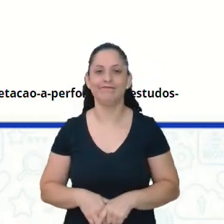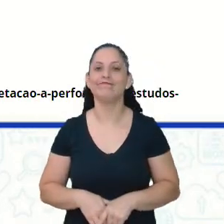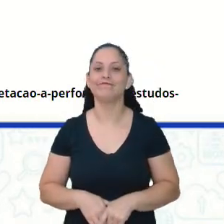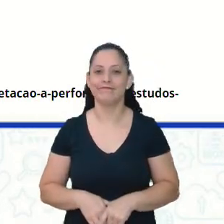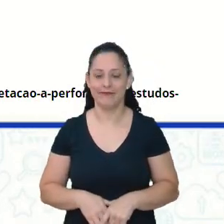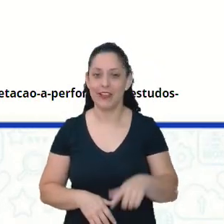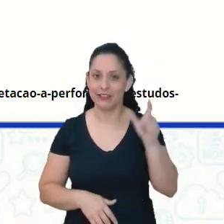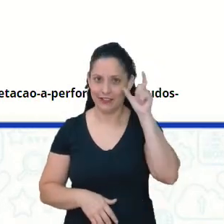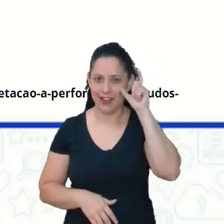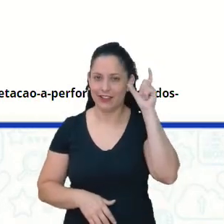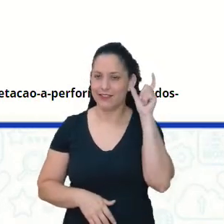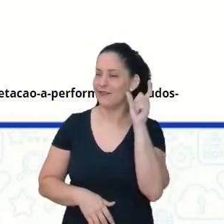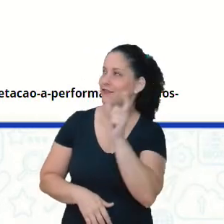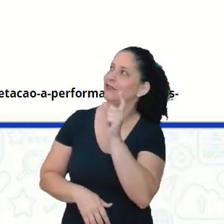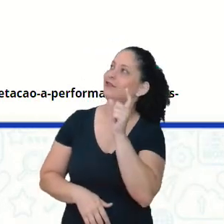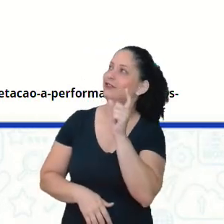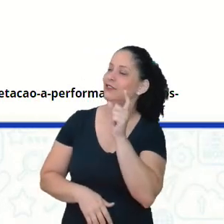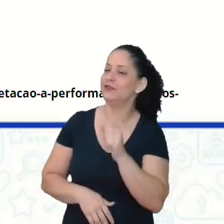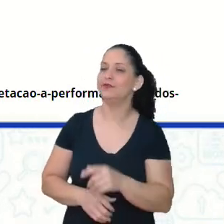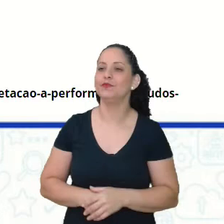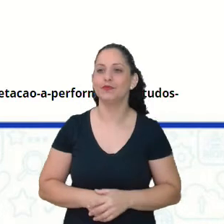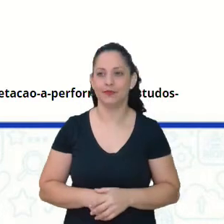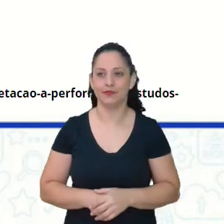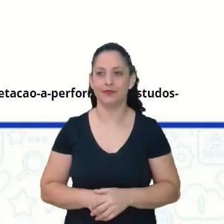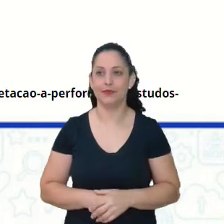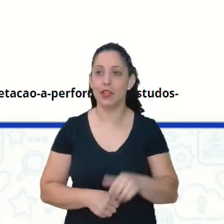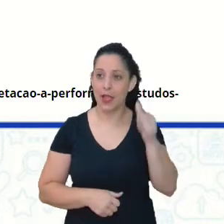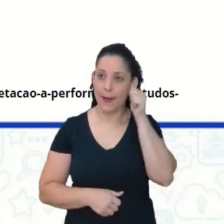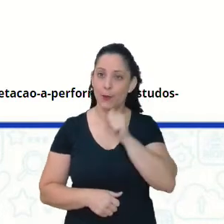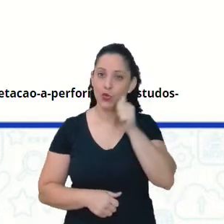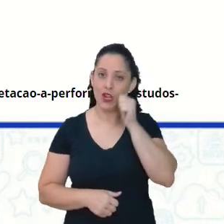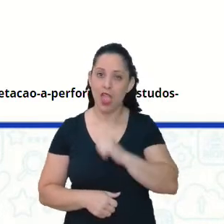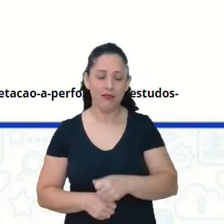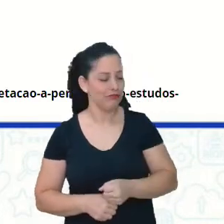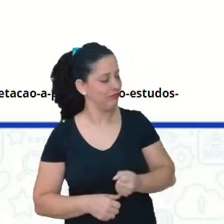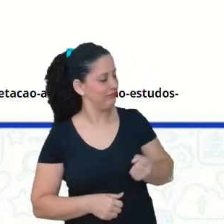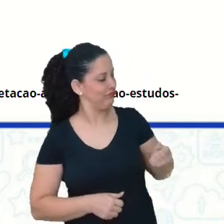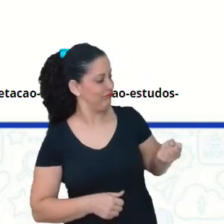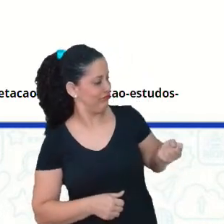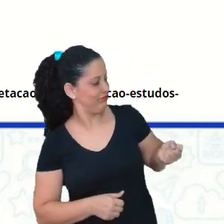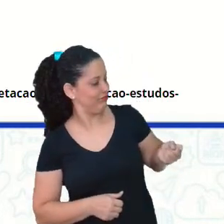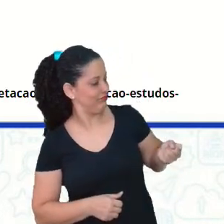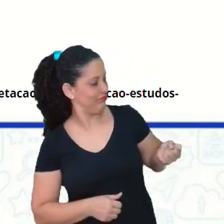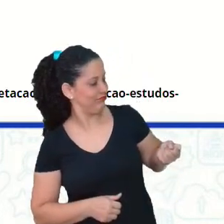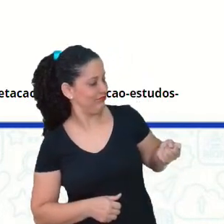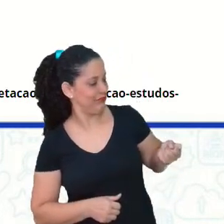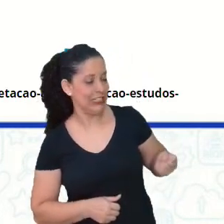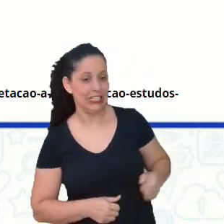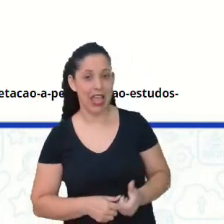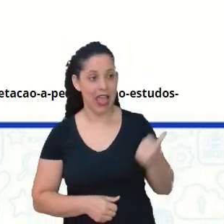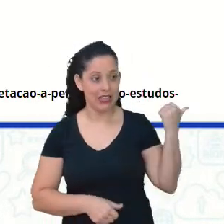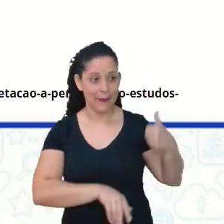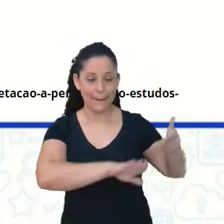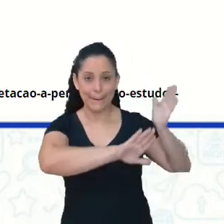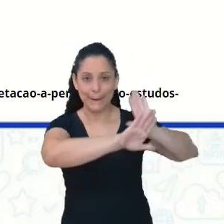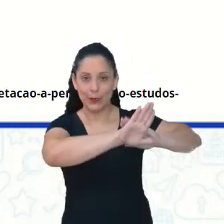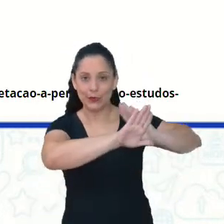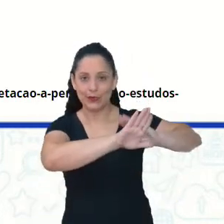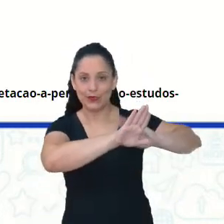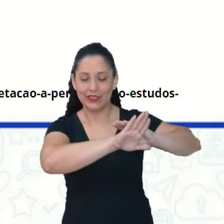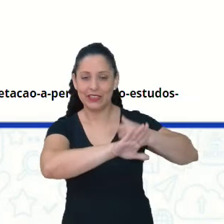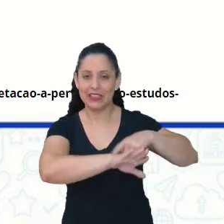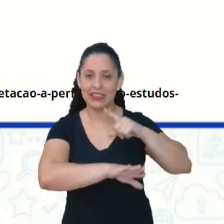interessante. Muito. Aí ela interagindo com uma holografia de um animal, né? É uma